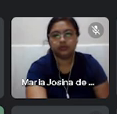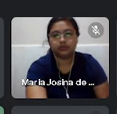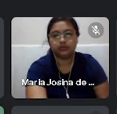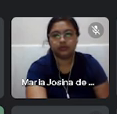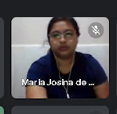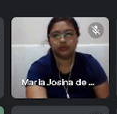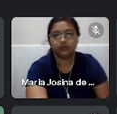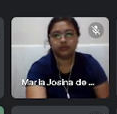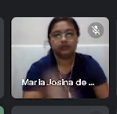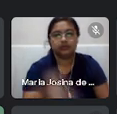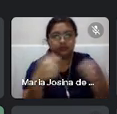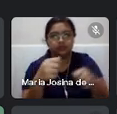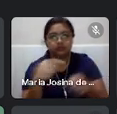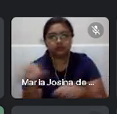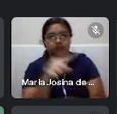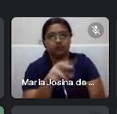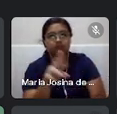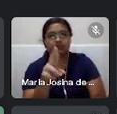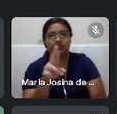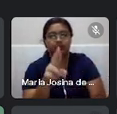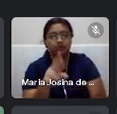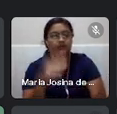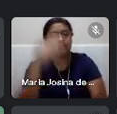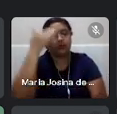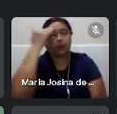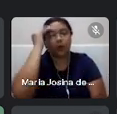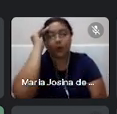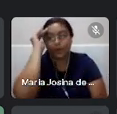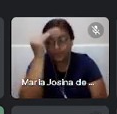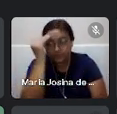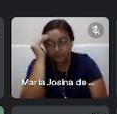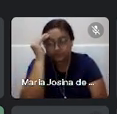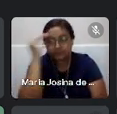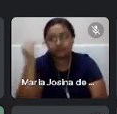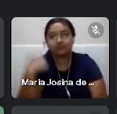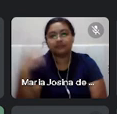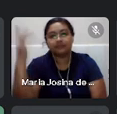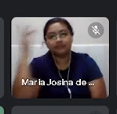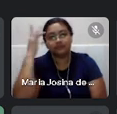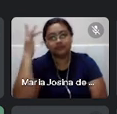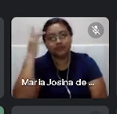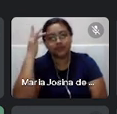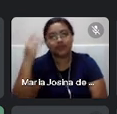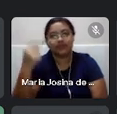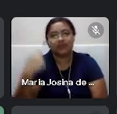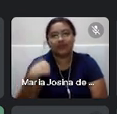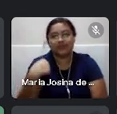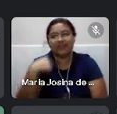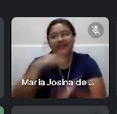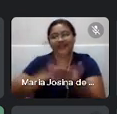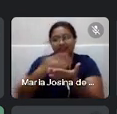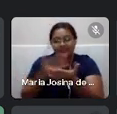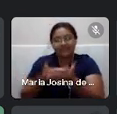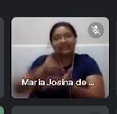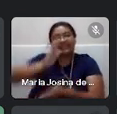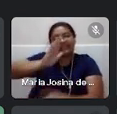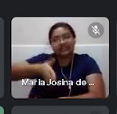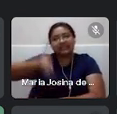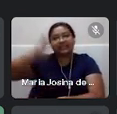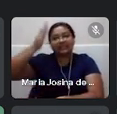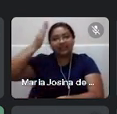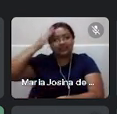Gente, eu preciso que todo mundo entenda isso. Eu acredito que até a Josina, que não é da área de matemática, os